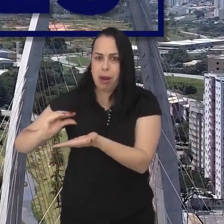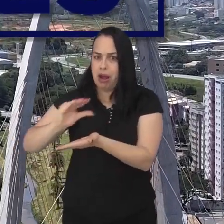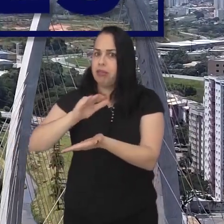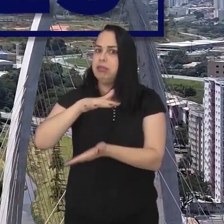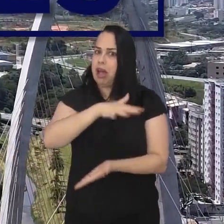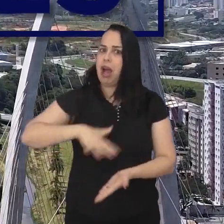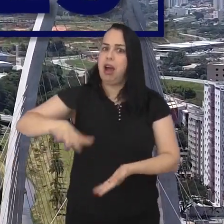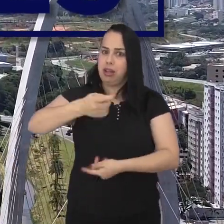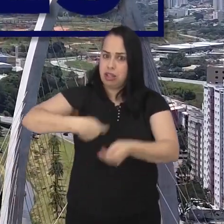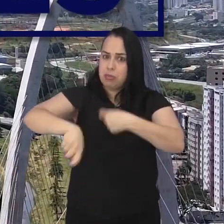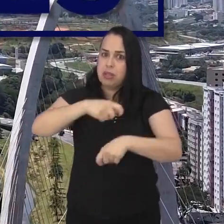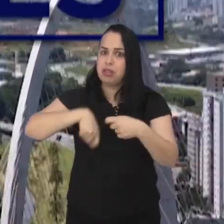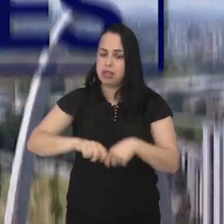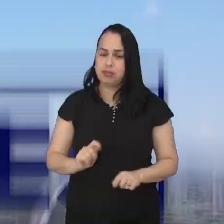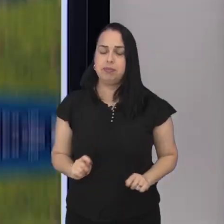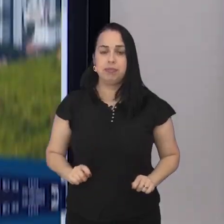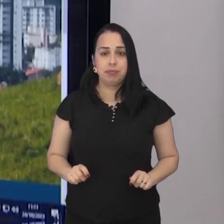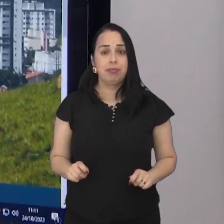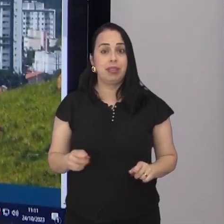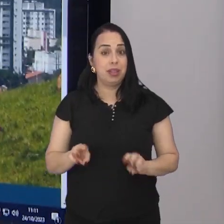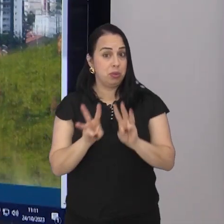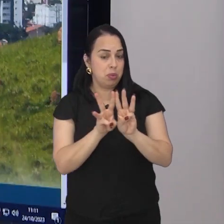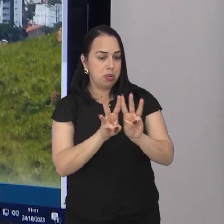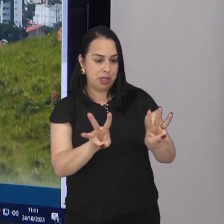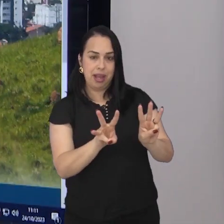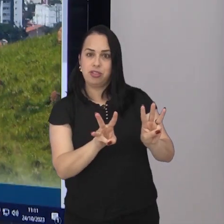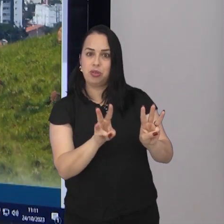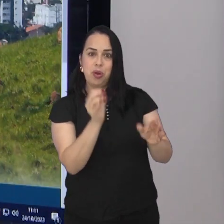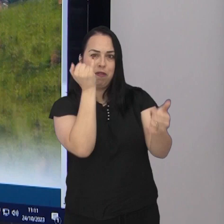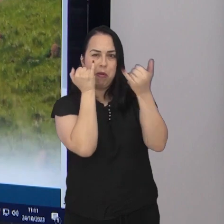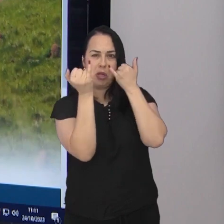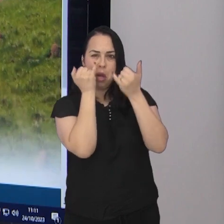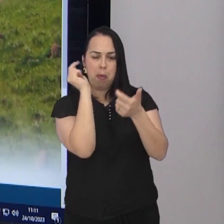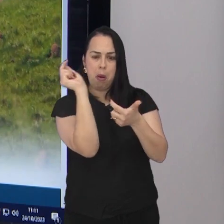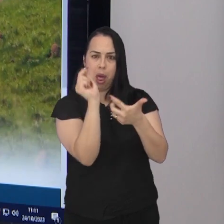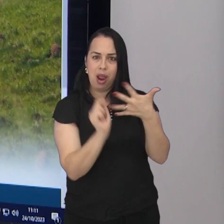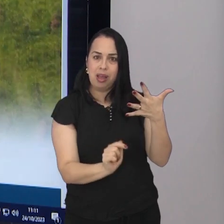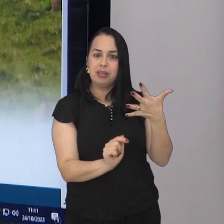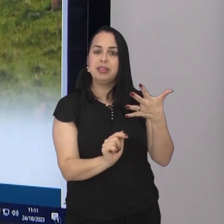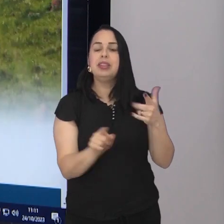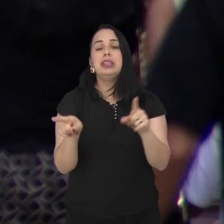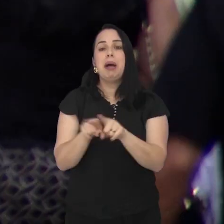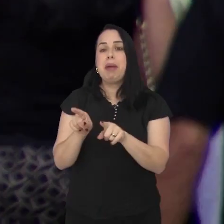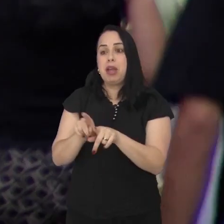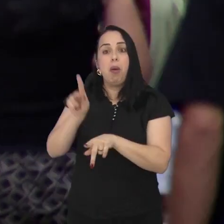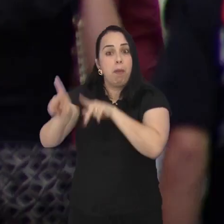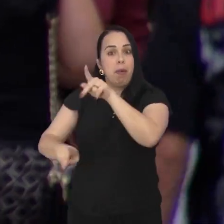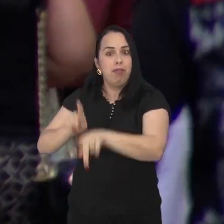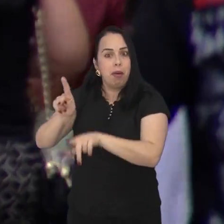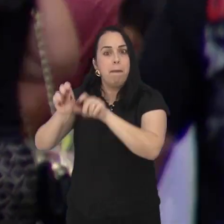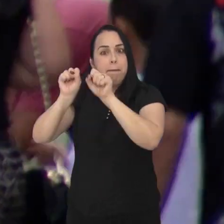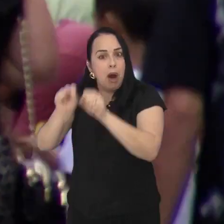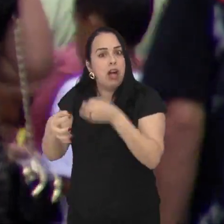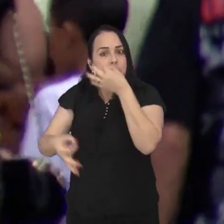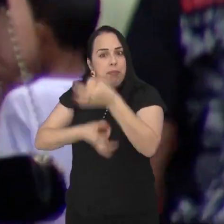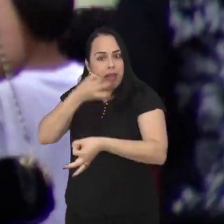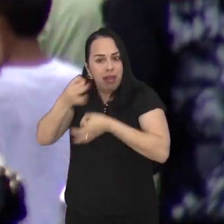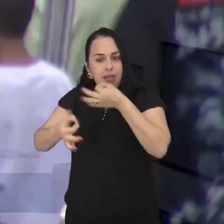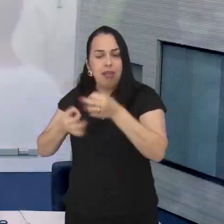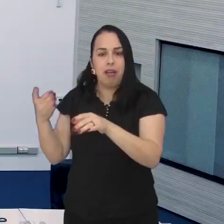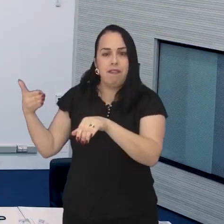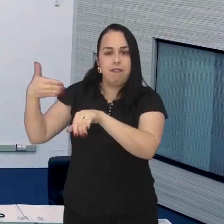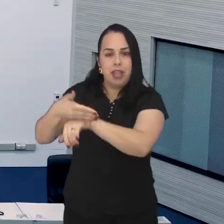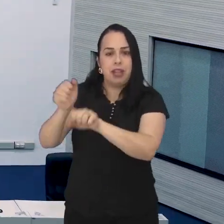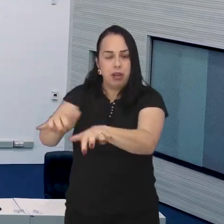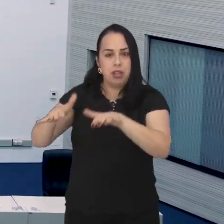setores da administração do município. E além do hot site com todas as informações sobre o projeto, a população também pode participar